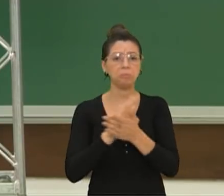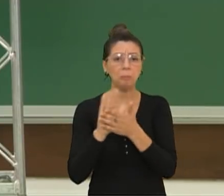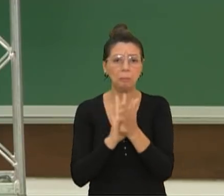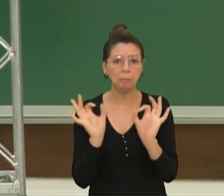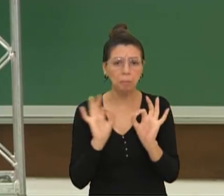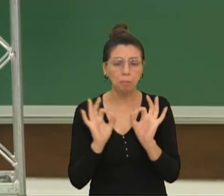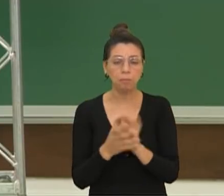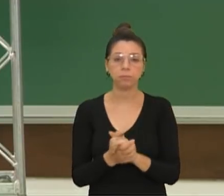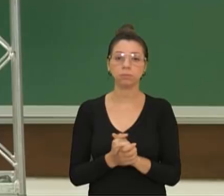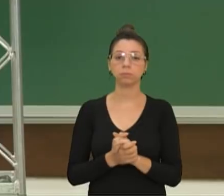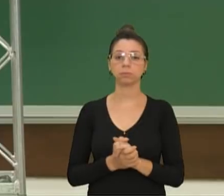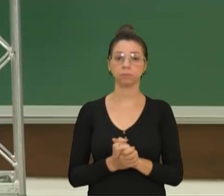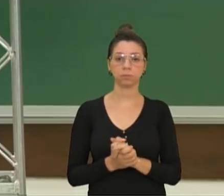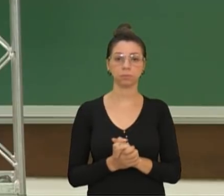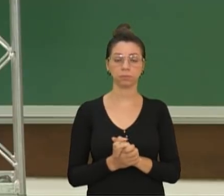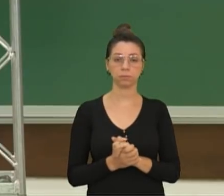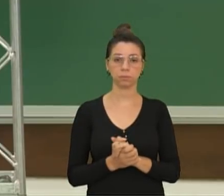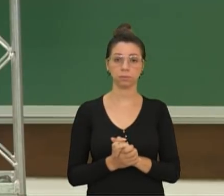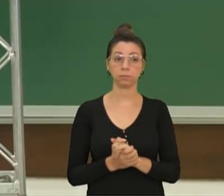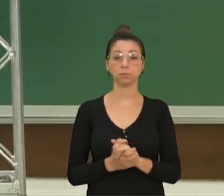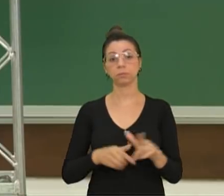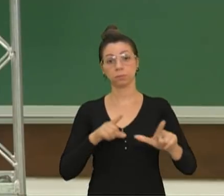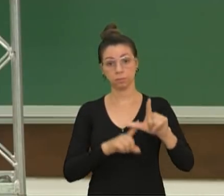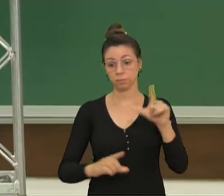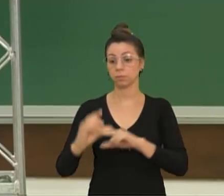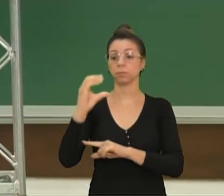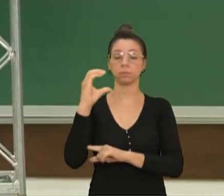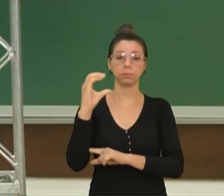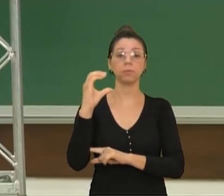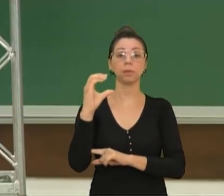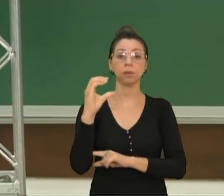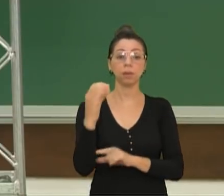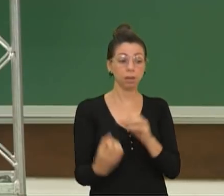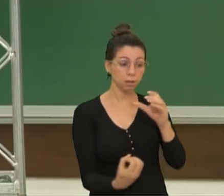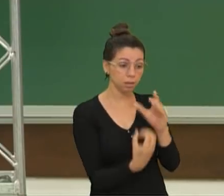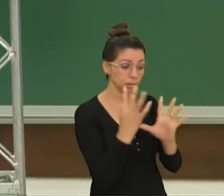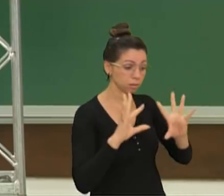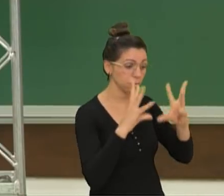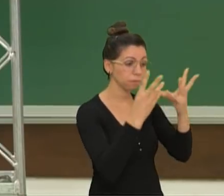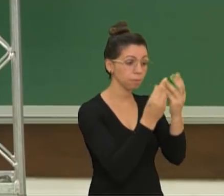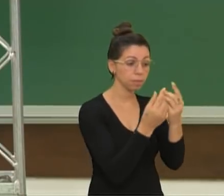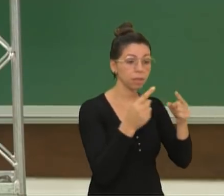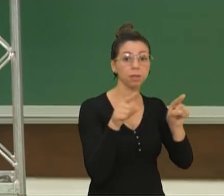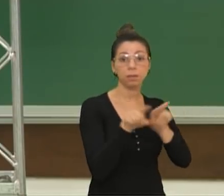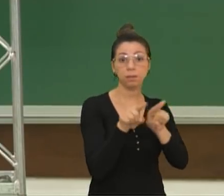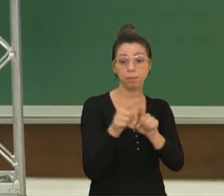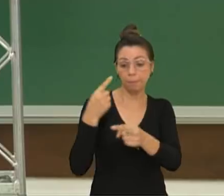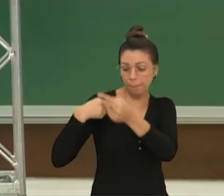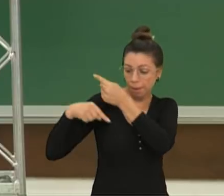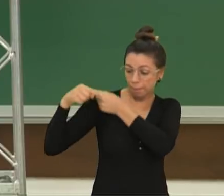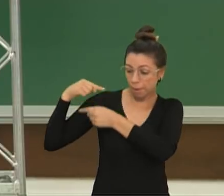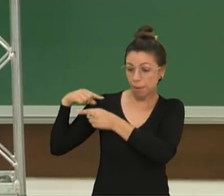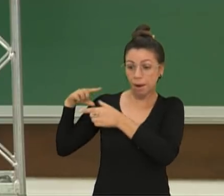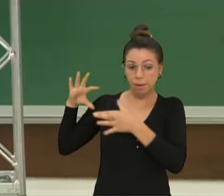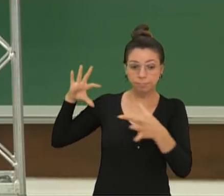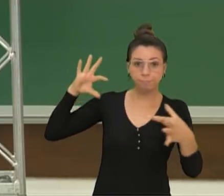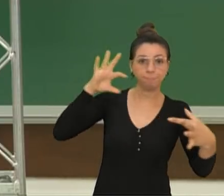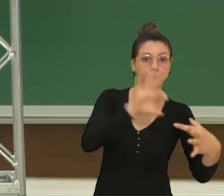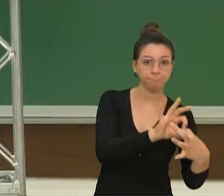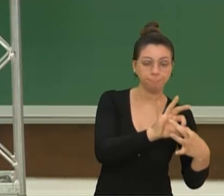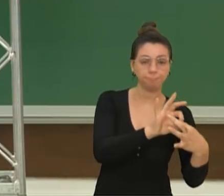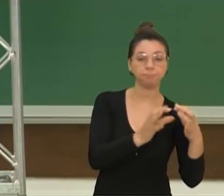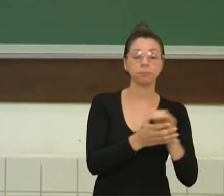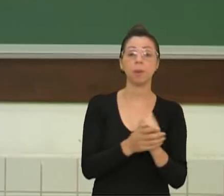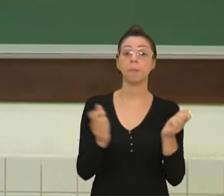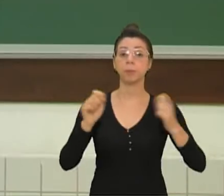correta? A letra C, na formação da família e sua ligação com o ancestral, como eu tinha falado. Eles